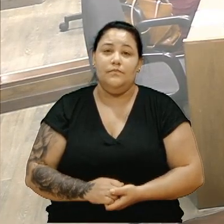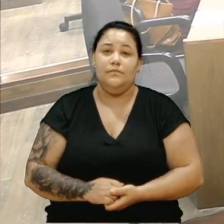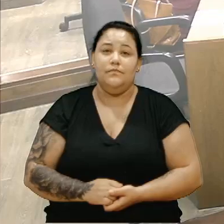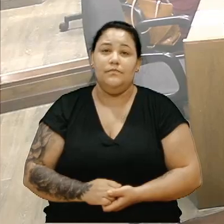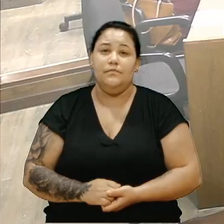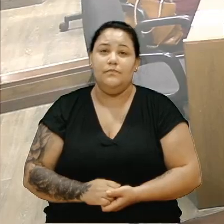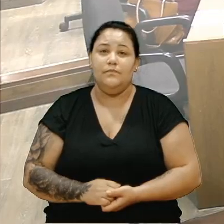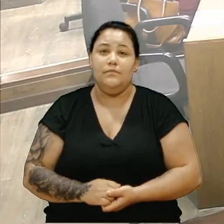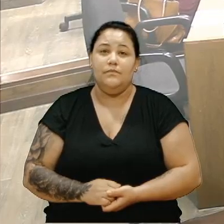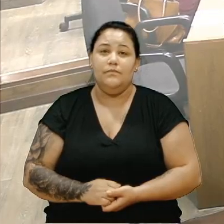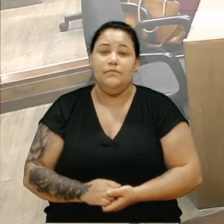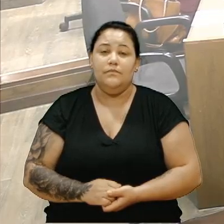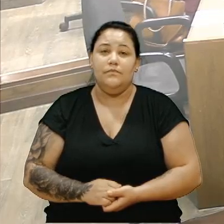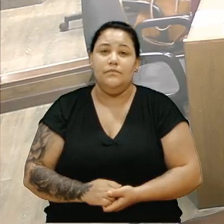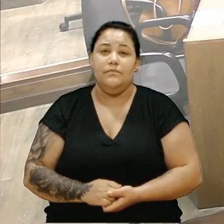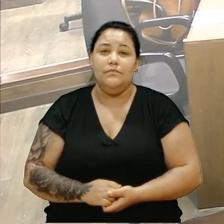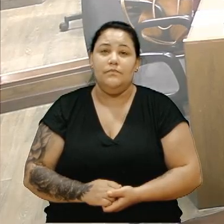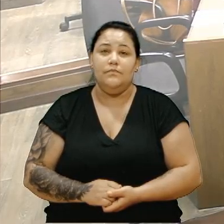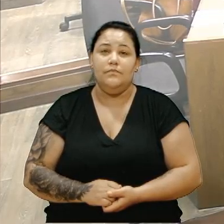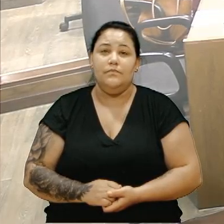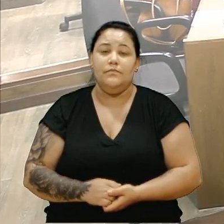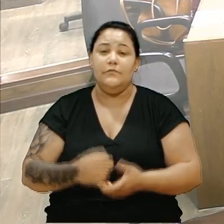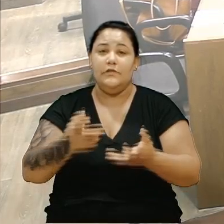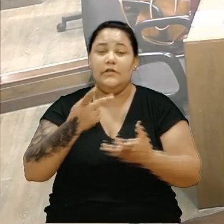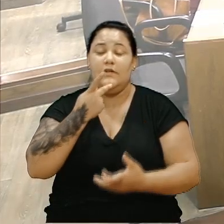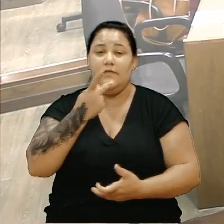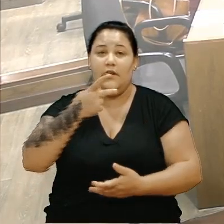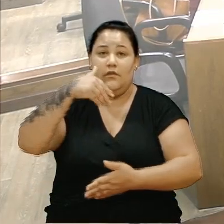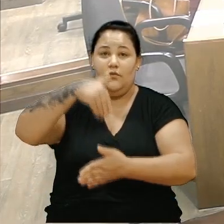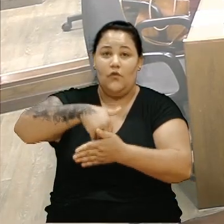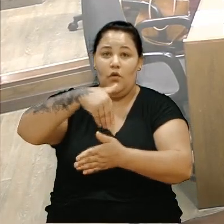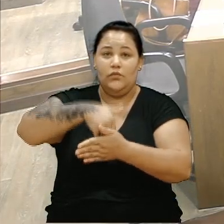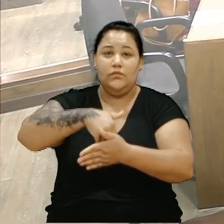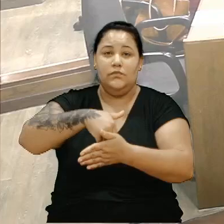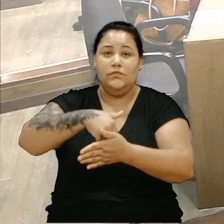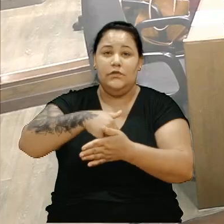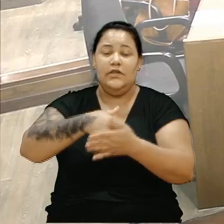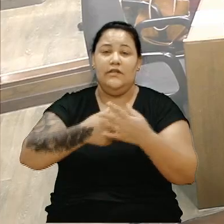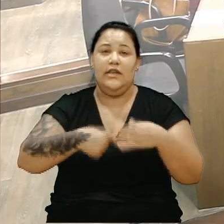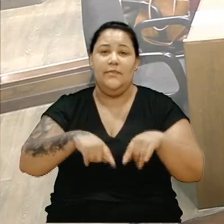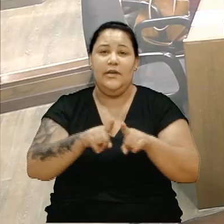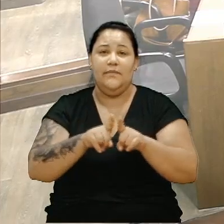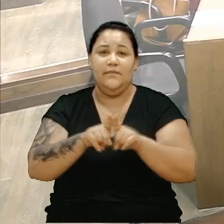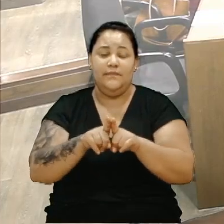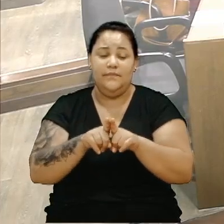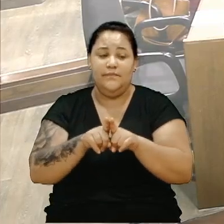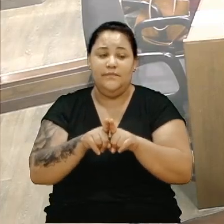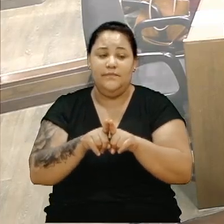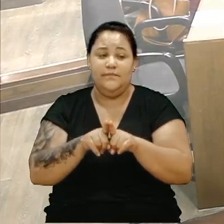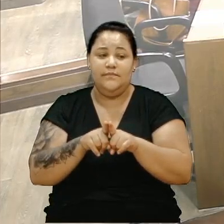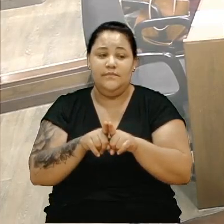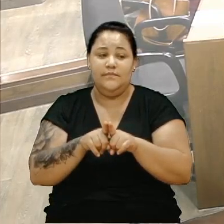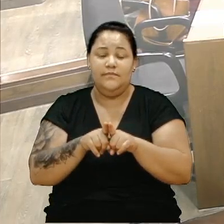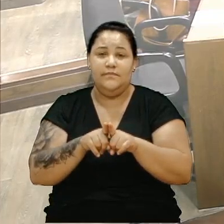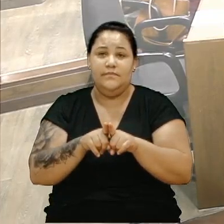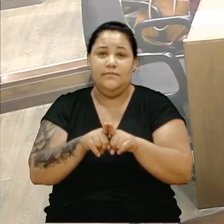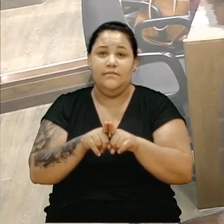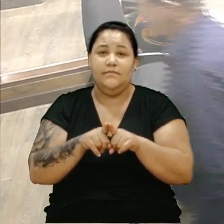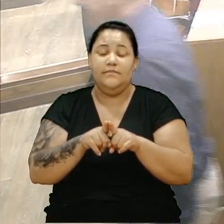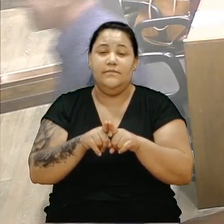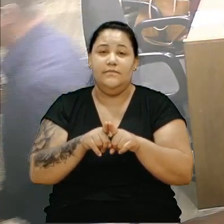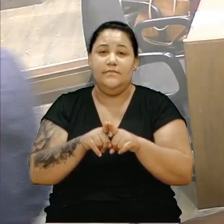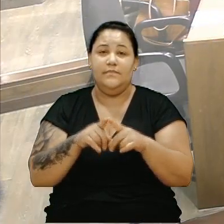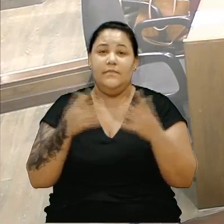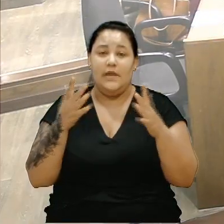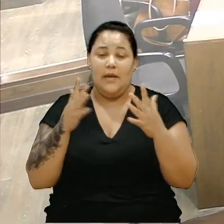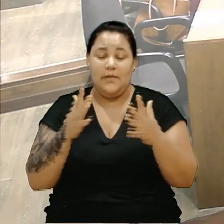Gostaria de declarar o meu voto, votarei positivo. Mais uma vez, parabéns, vereadora Andressa. Gostaria